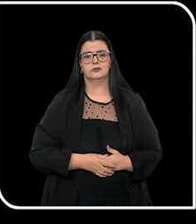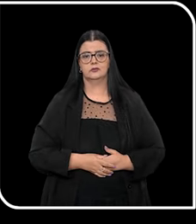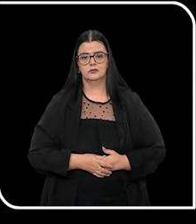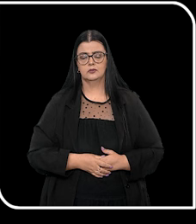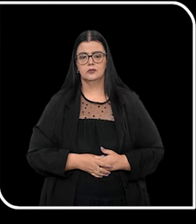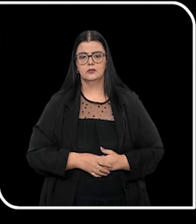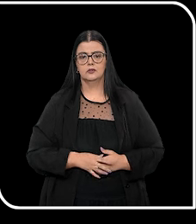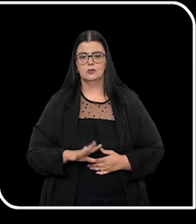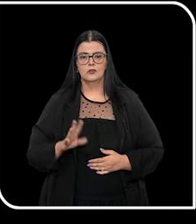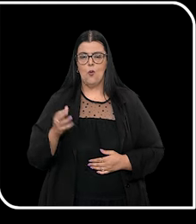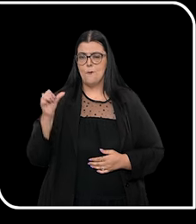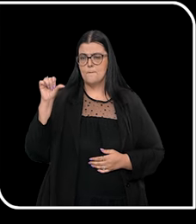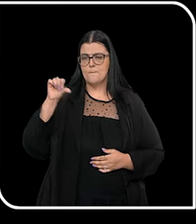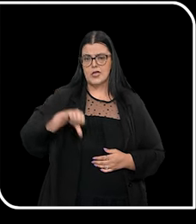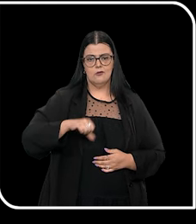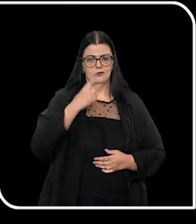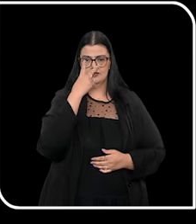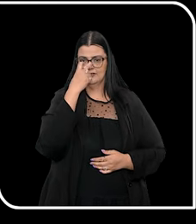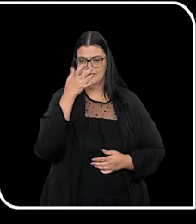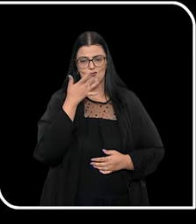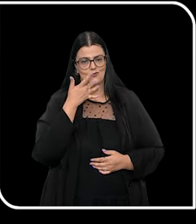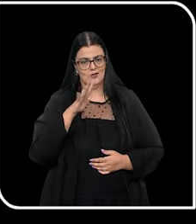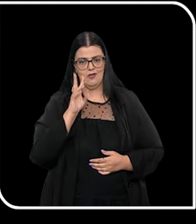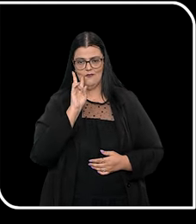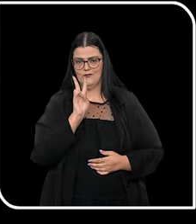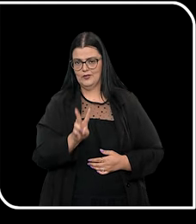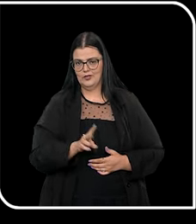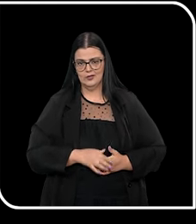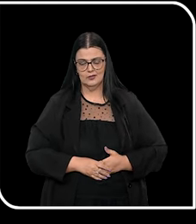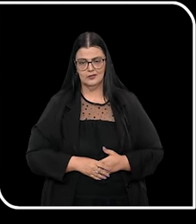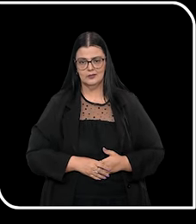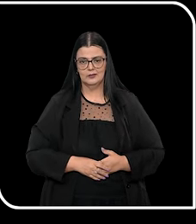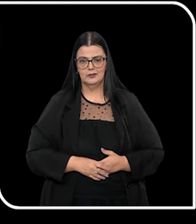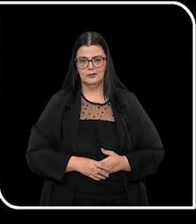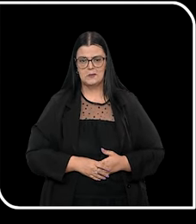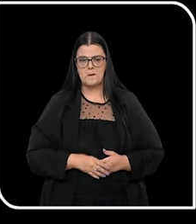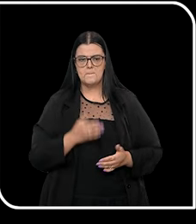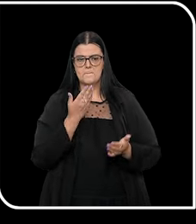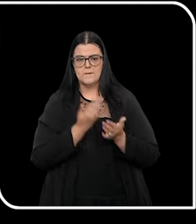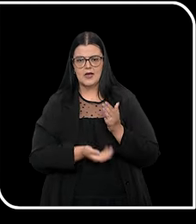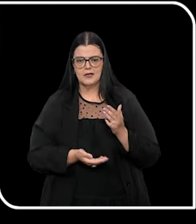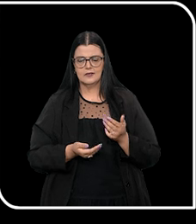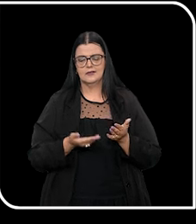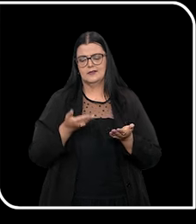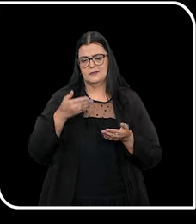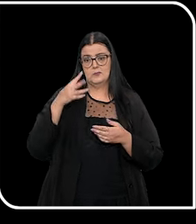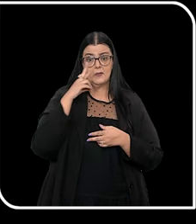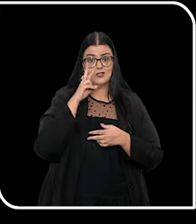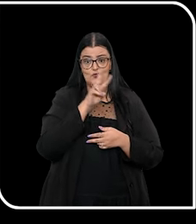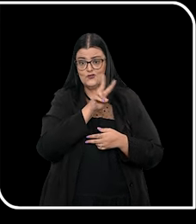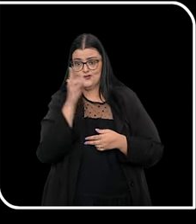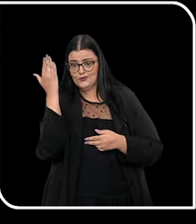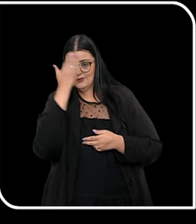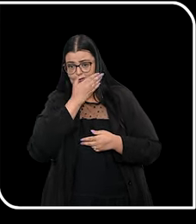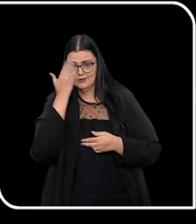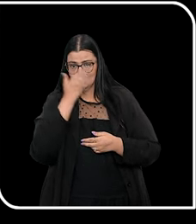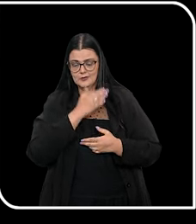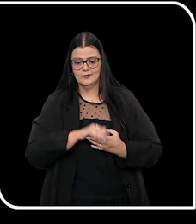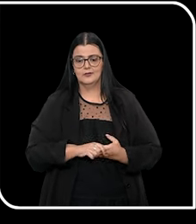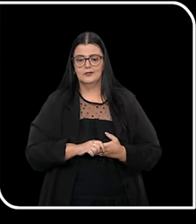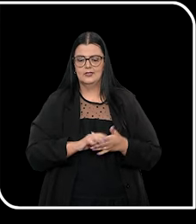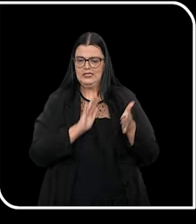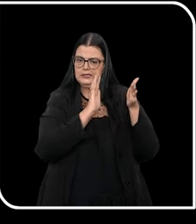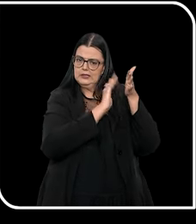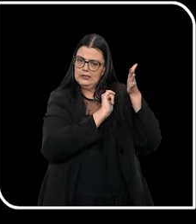então o pior cego é aquele que não quer ver ou então mais perdido que cego em tiroteio gente nós vamos